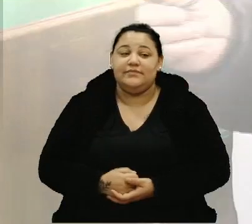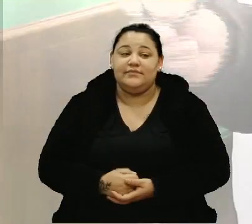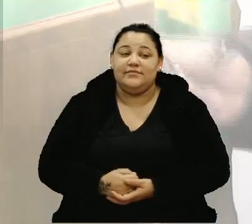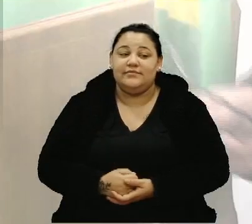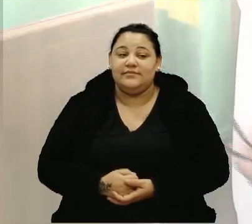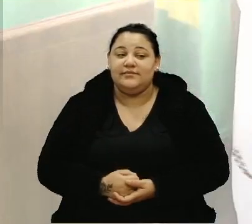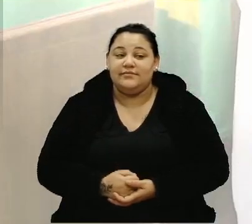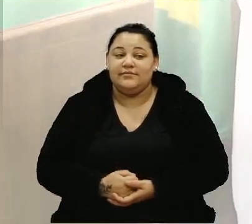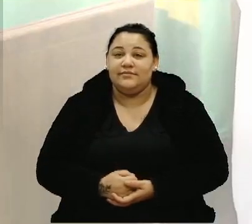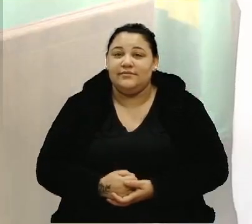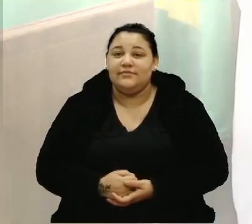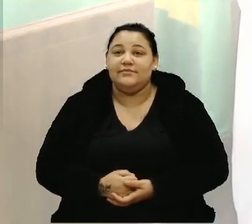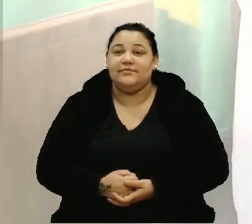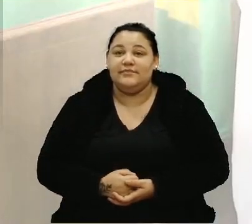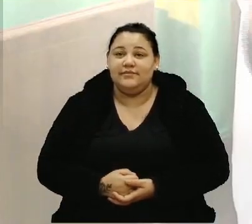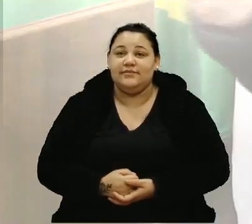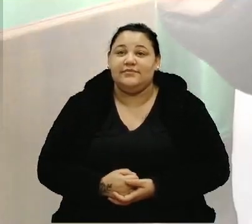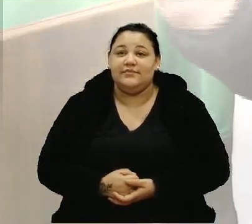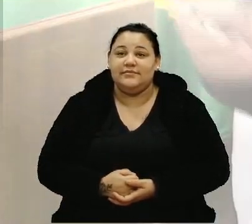desconfia da Codeca,